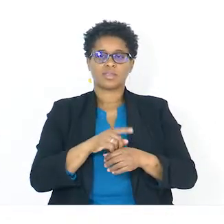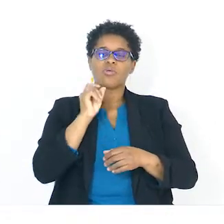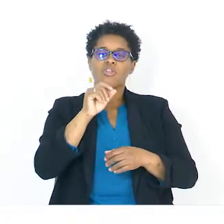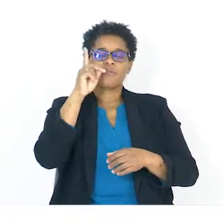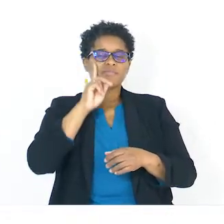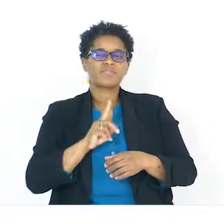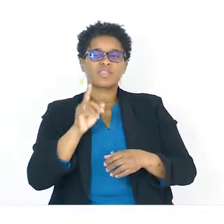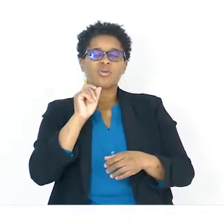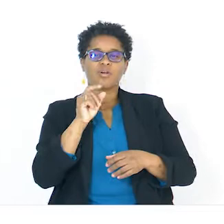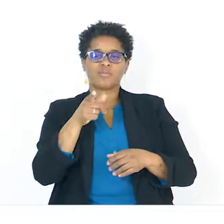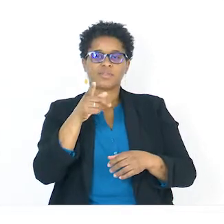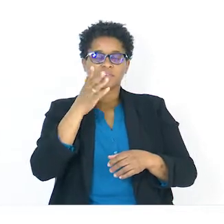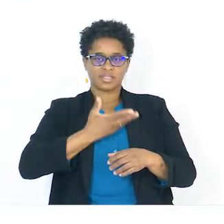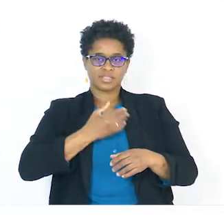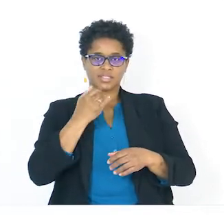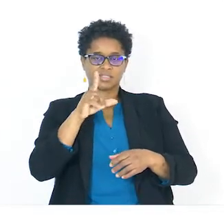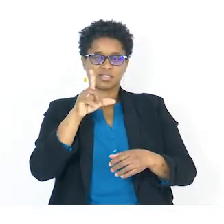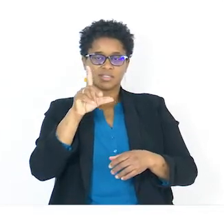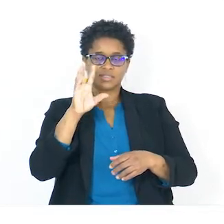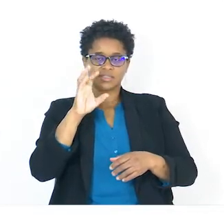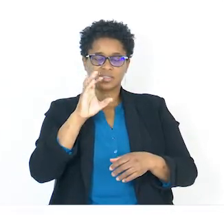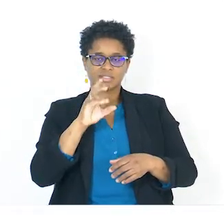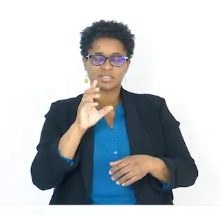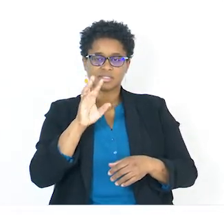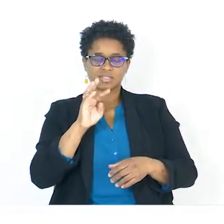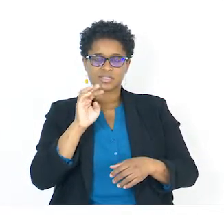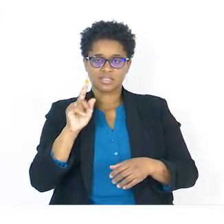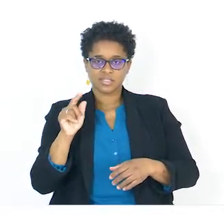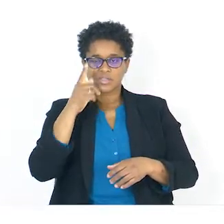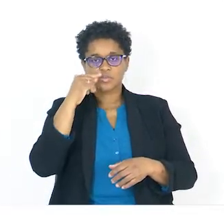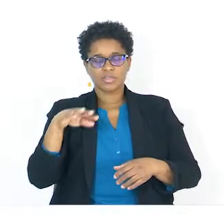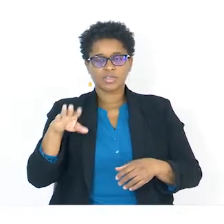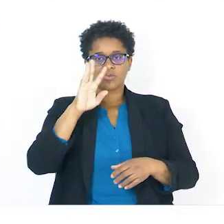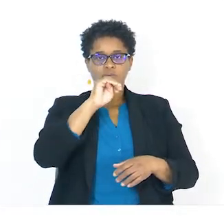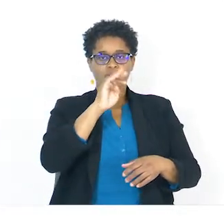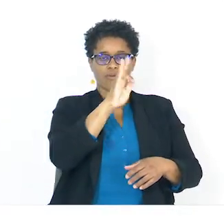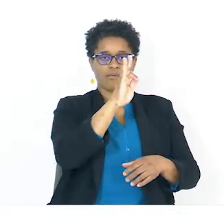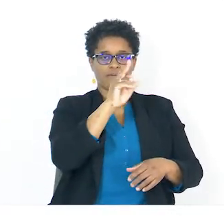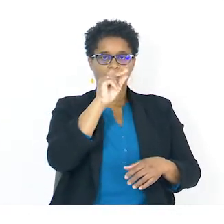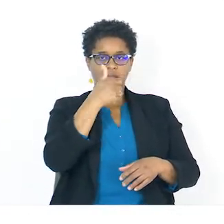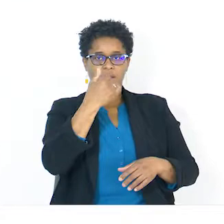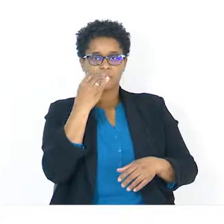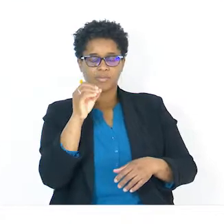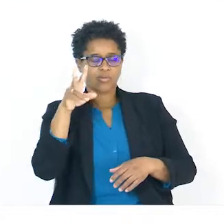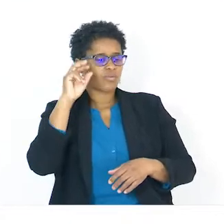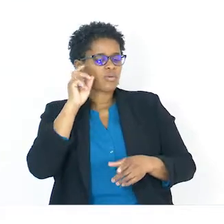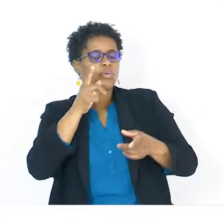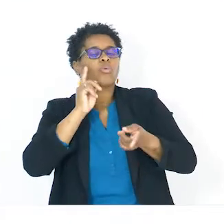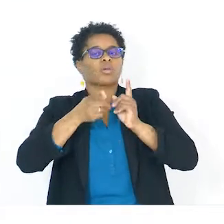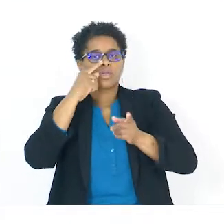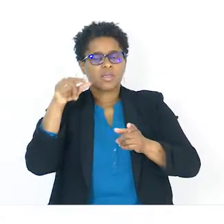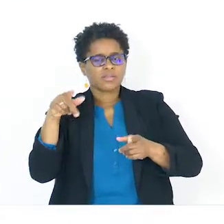como o nome da menina, a menina Dirce e o menino Fábio. Vamos ouvir o que é que eles têm para nos